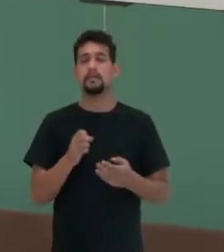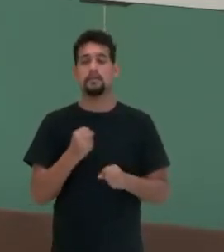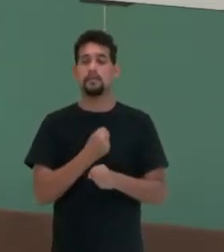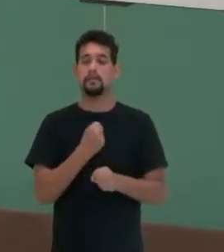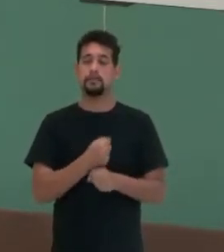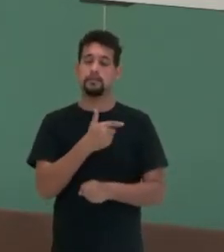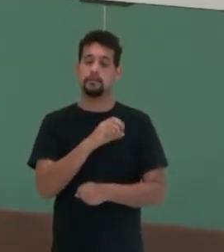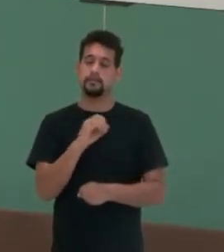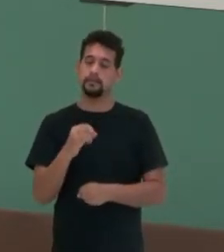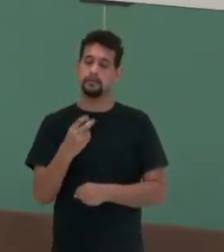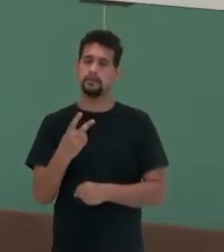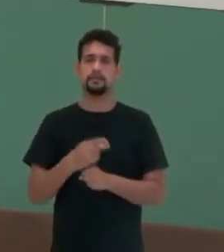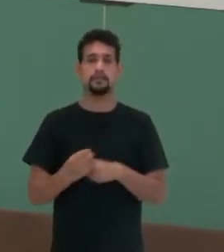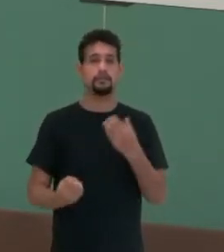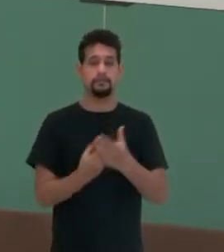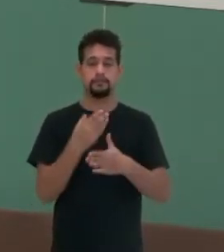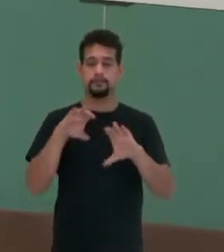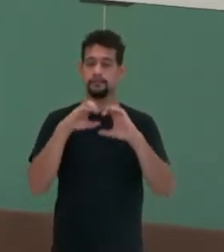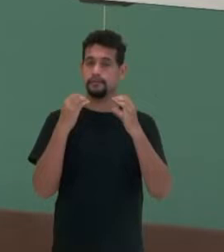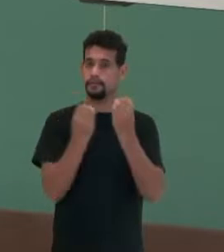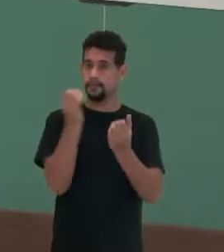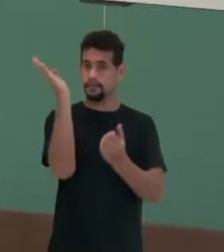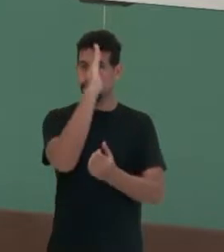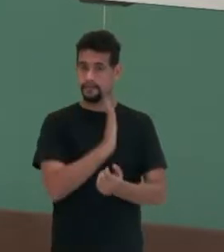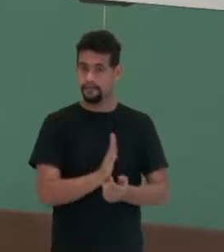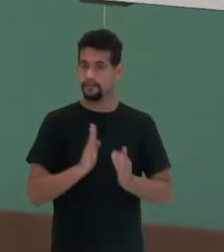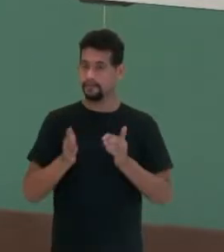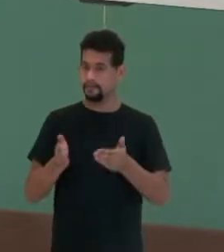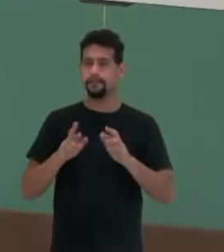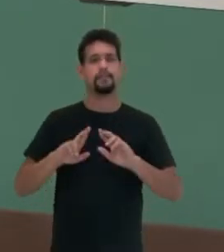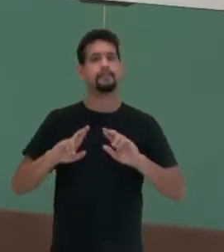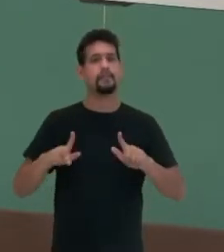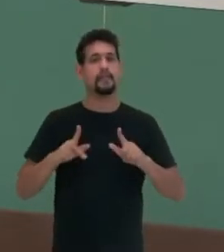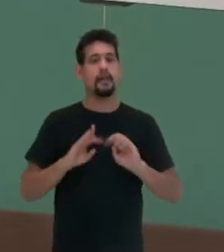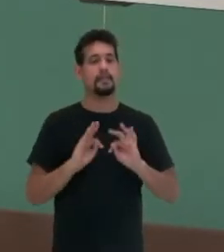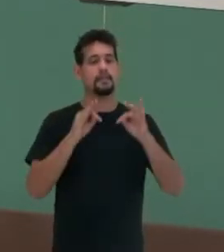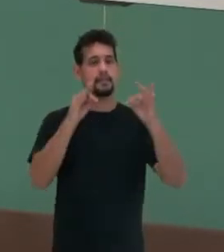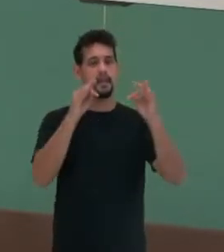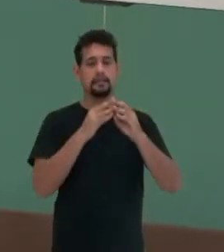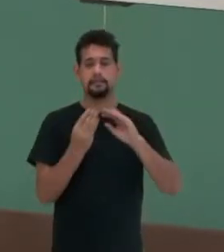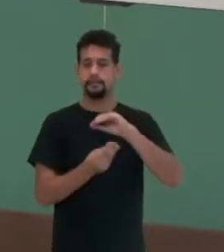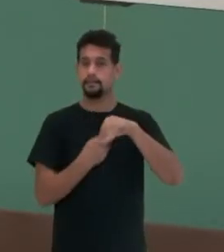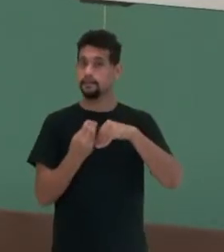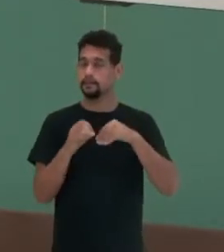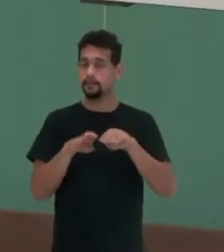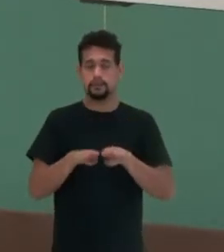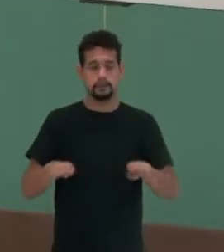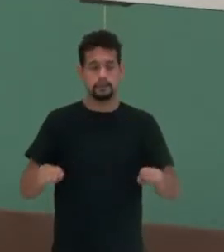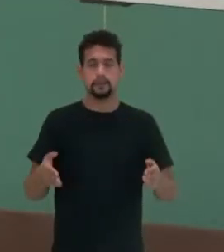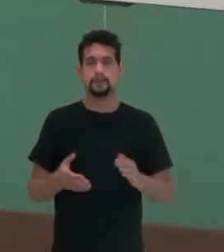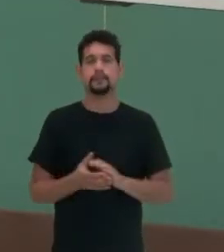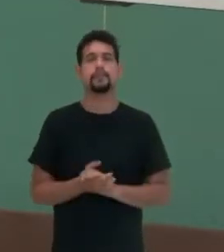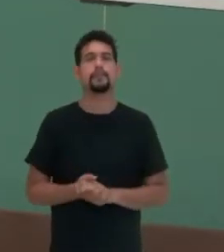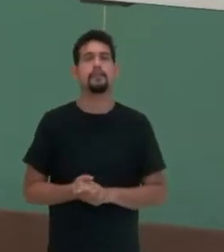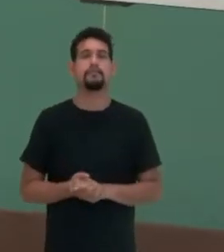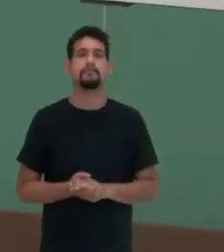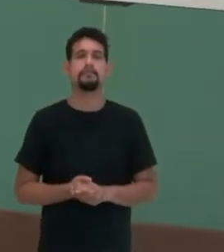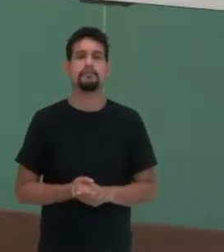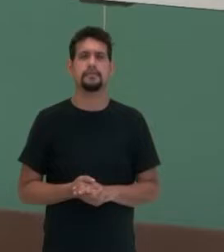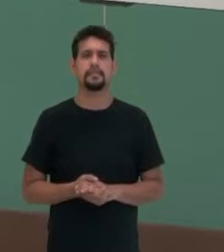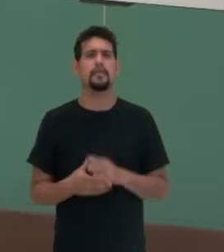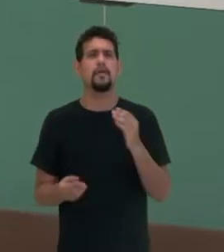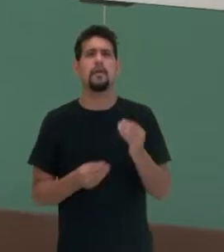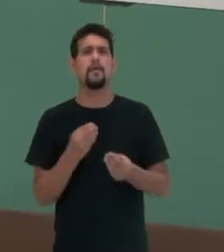2002 foi criada essa Federação Internacional de Jiu-Jitsu Brasileiro, tá? Que são as técnicas realizadas mais no solo. A área de